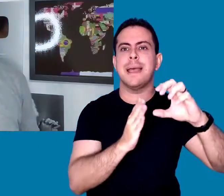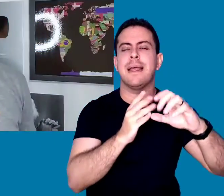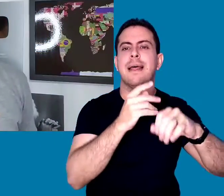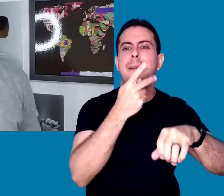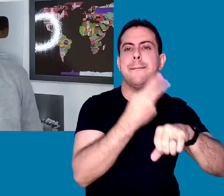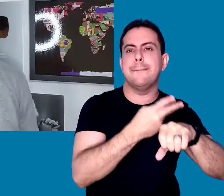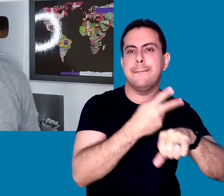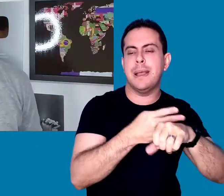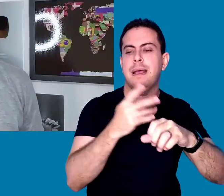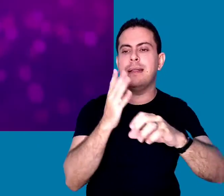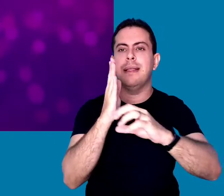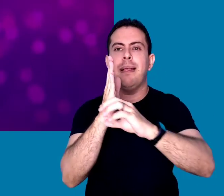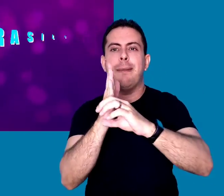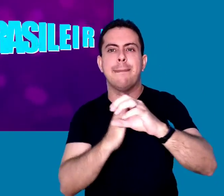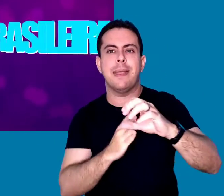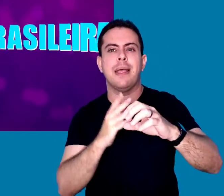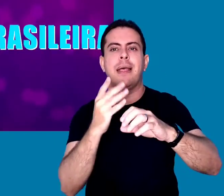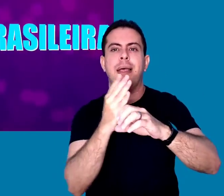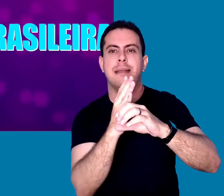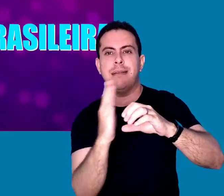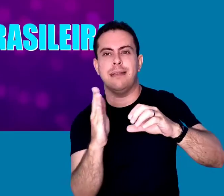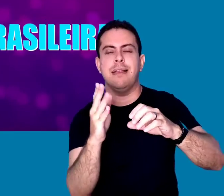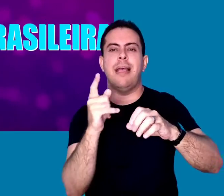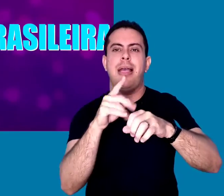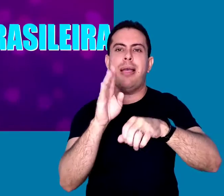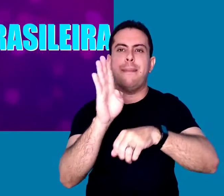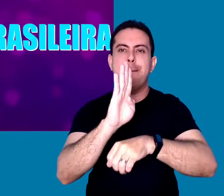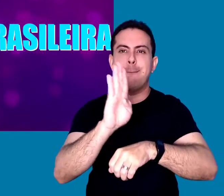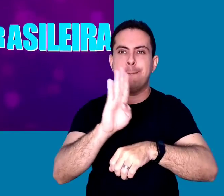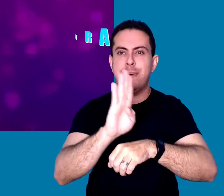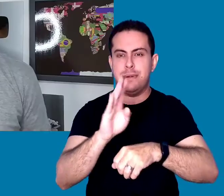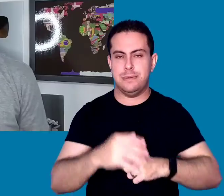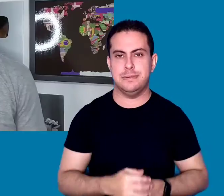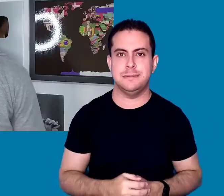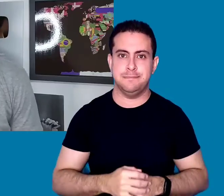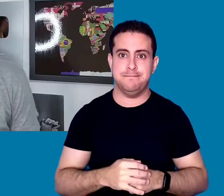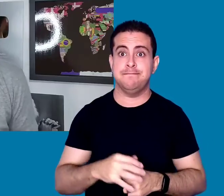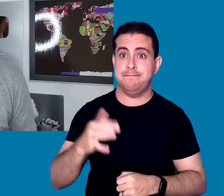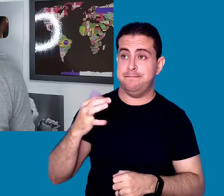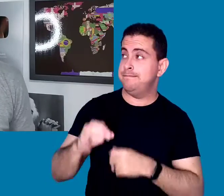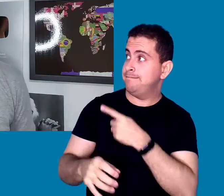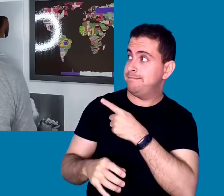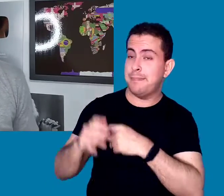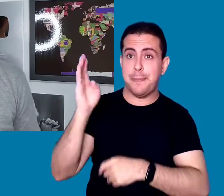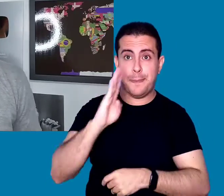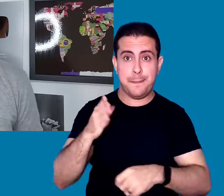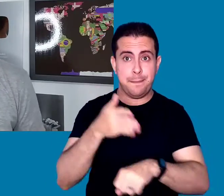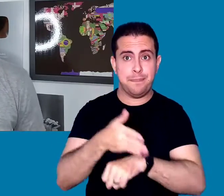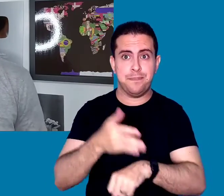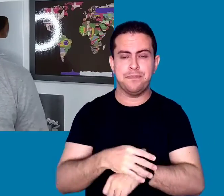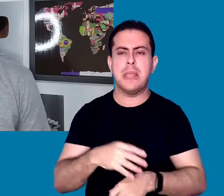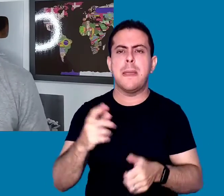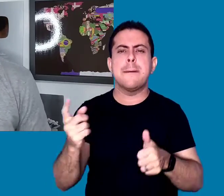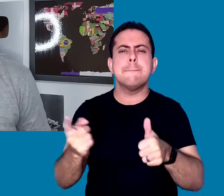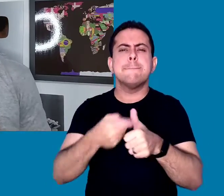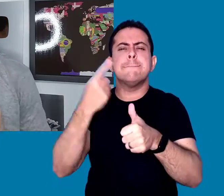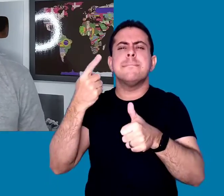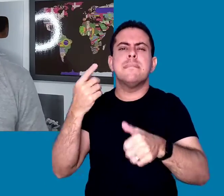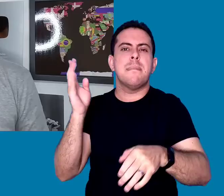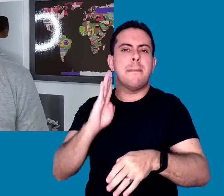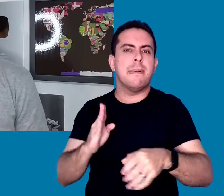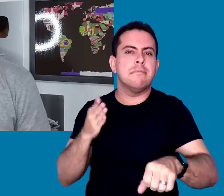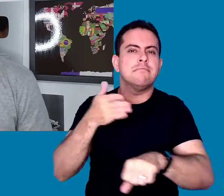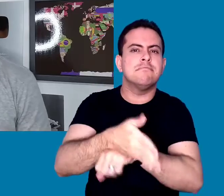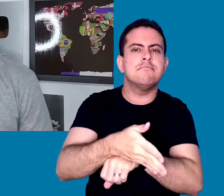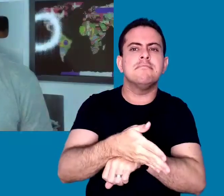prata e metade era de bronze. 10. Participação brasileira. A primeira vez que o Brasil participou de uma Olimpíada foi